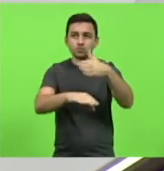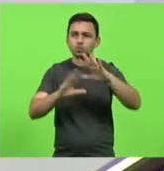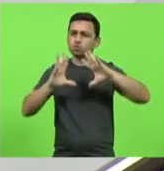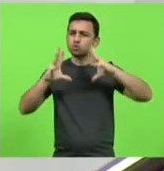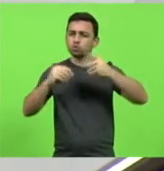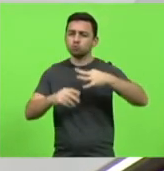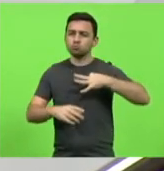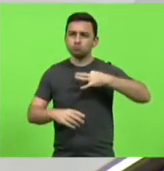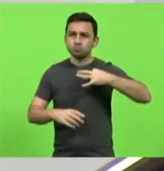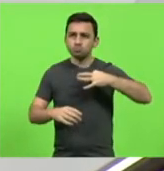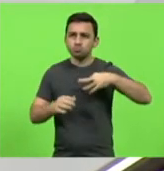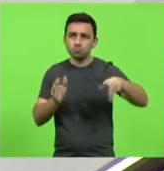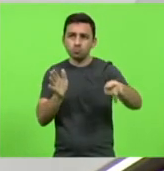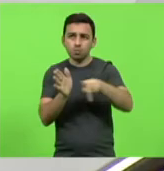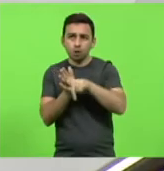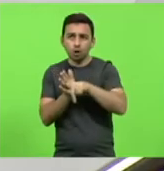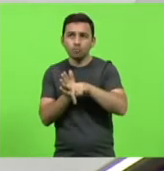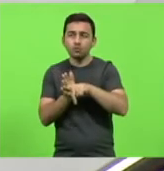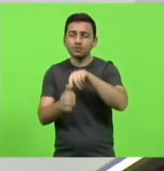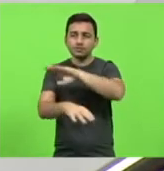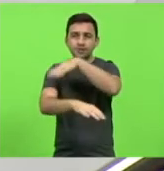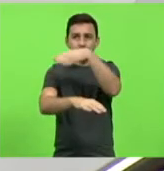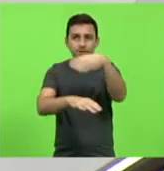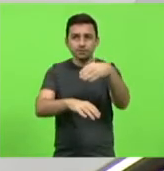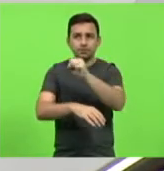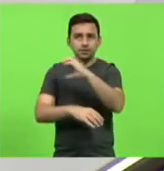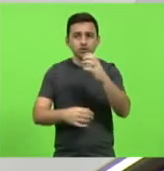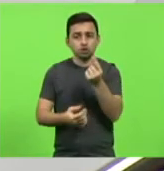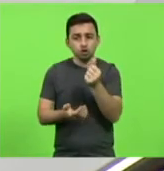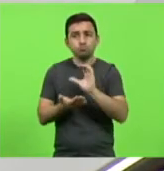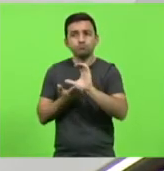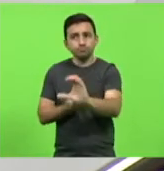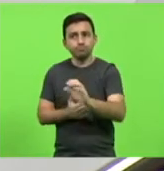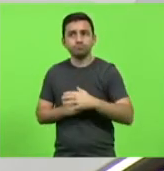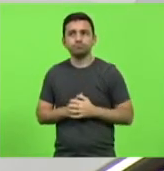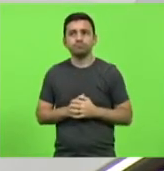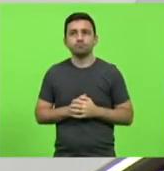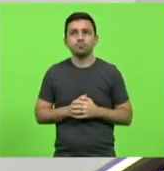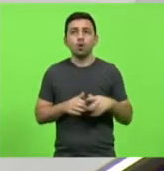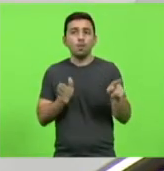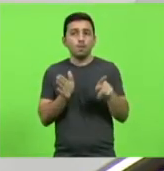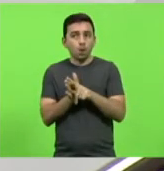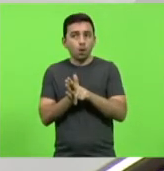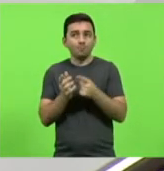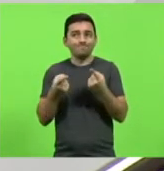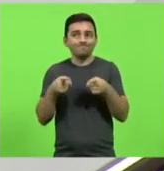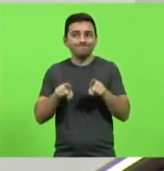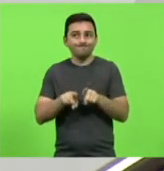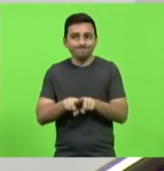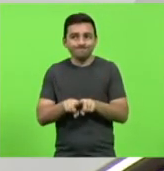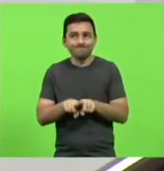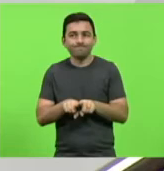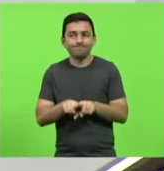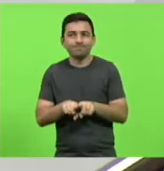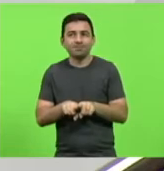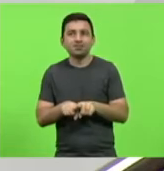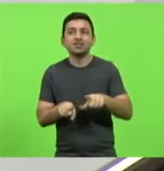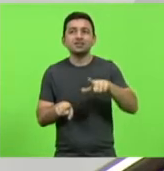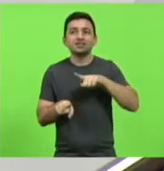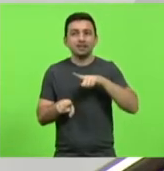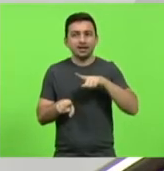filantrópicos da Serra Catarinense sejam destinados recursos. Para os convênios, já foram abertos